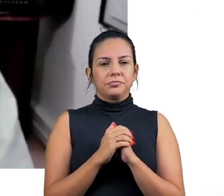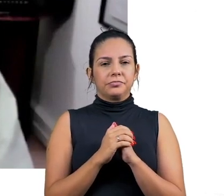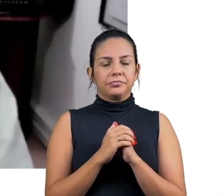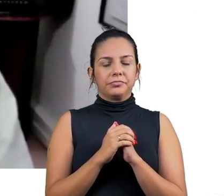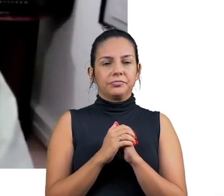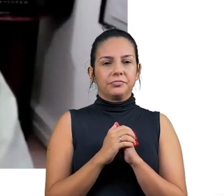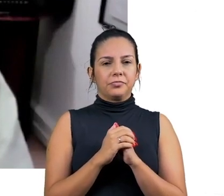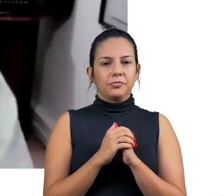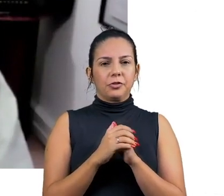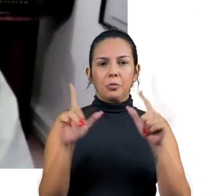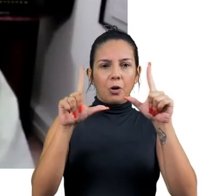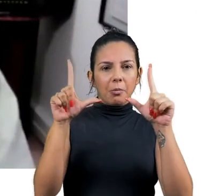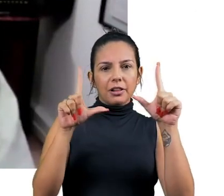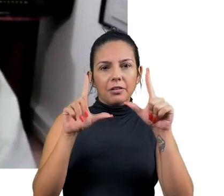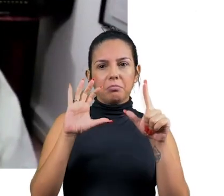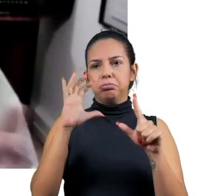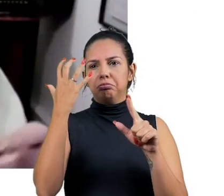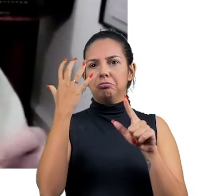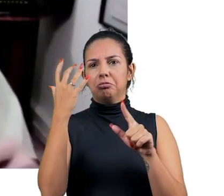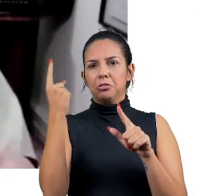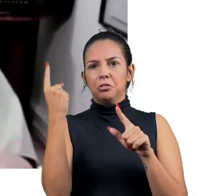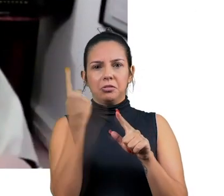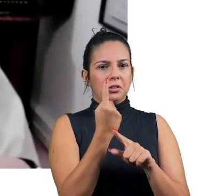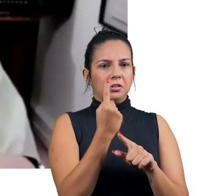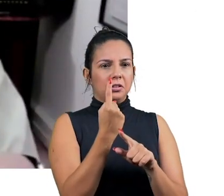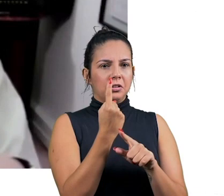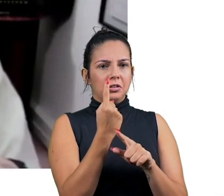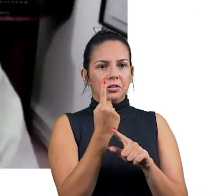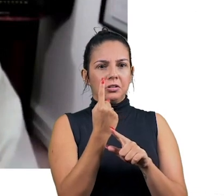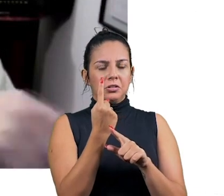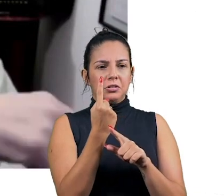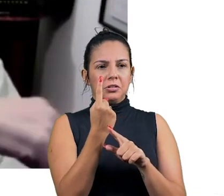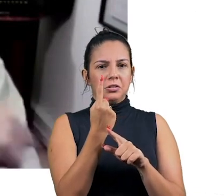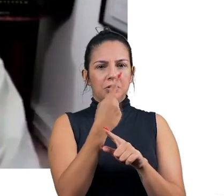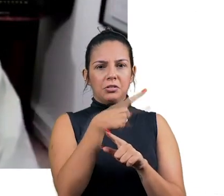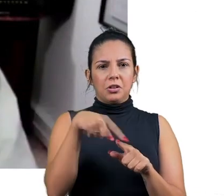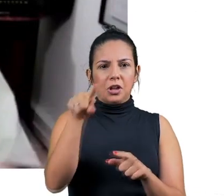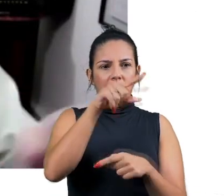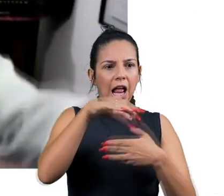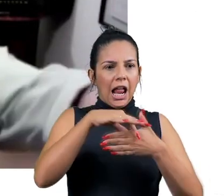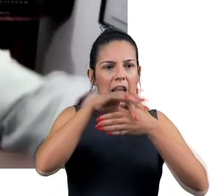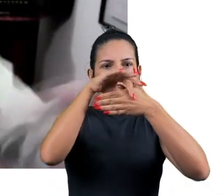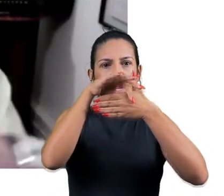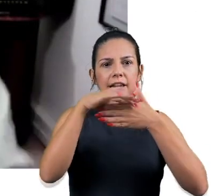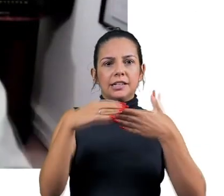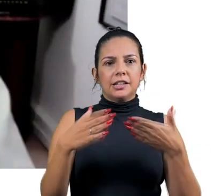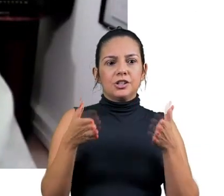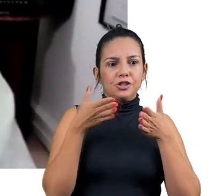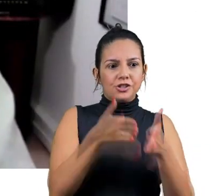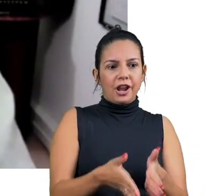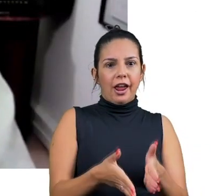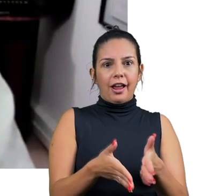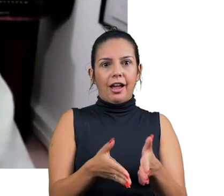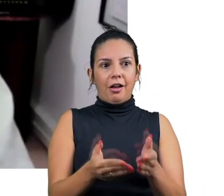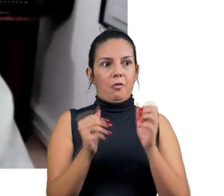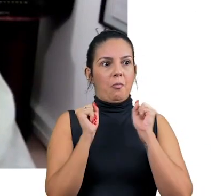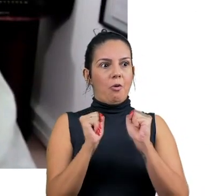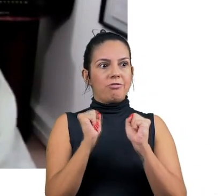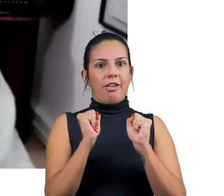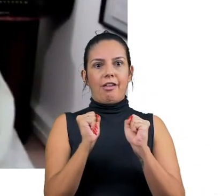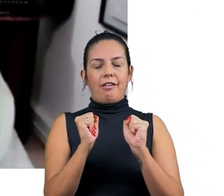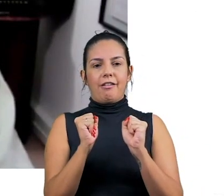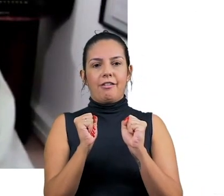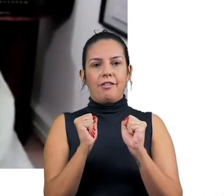um programa na televisão, e que de repente come por dentro as lideranças do Partido Republicano e chega no poder,